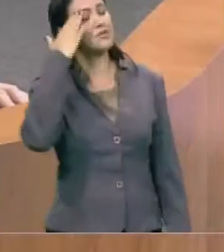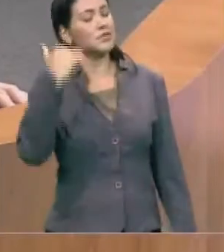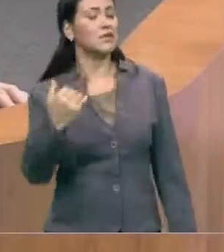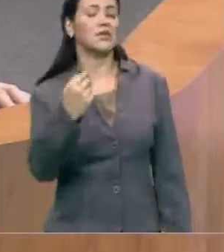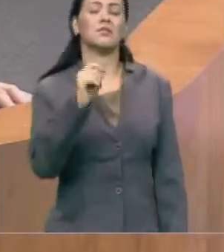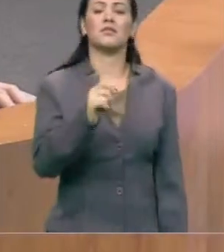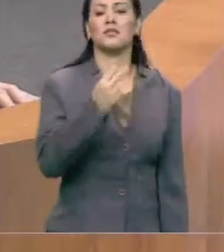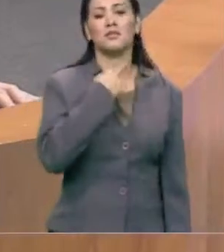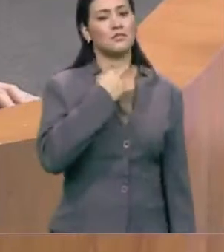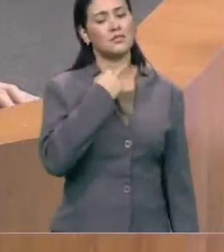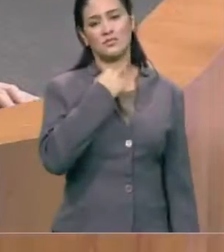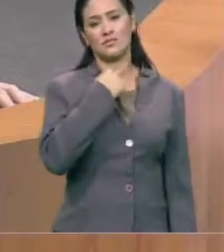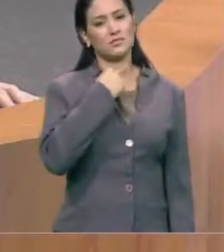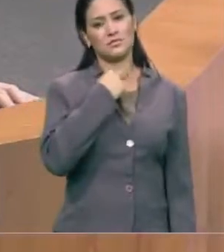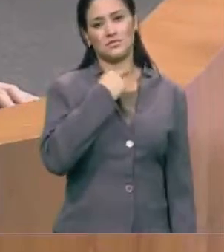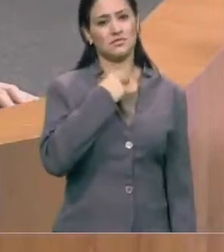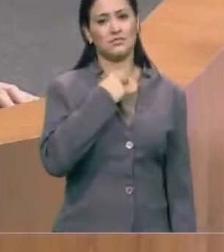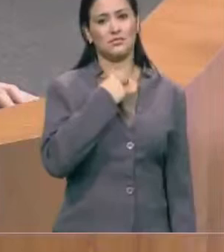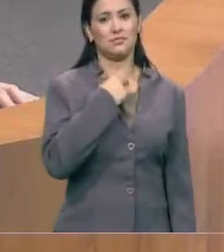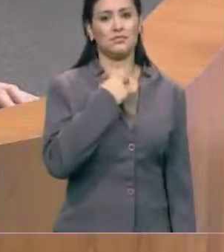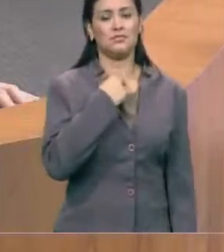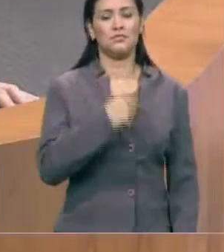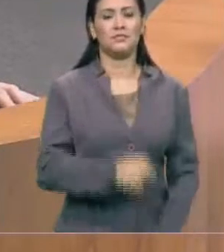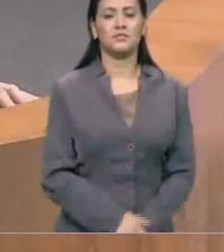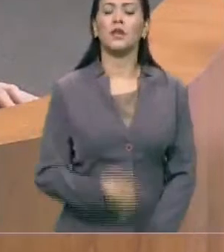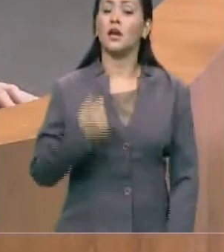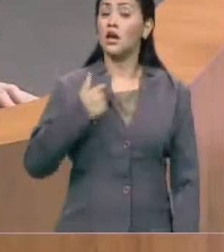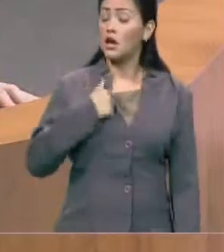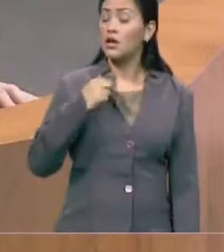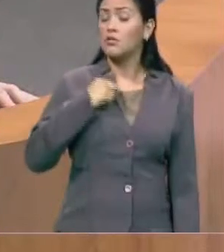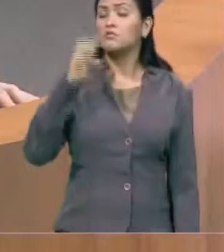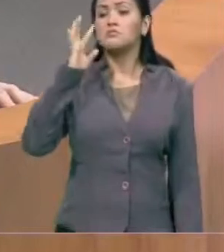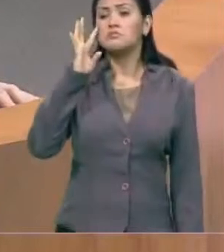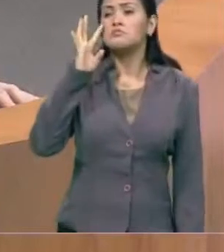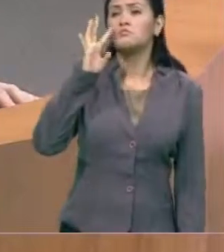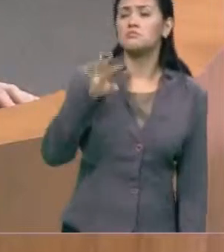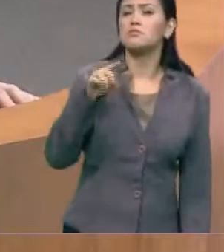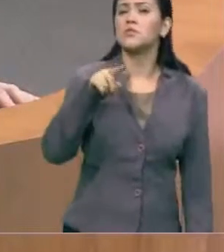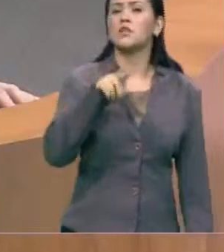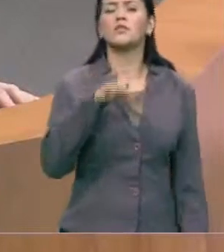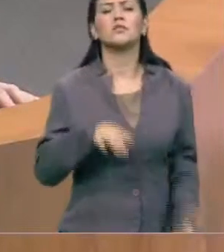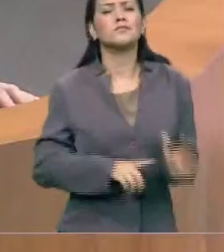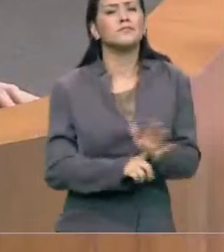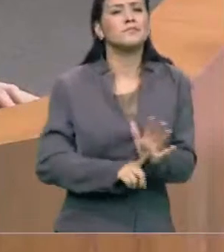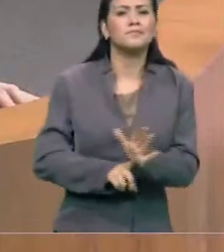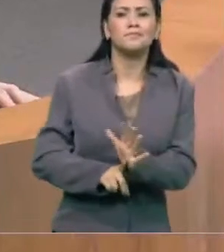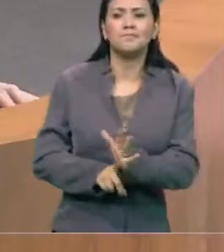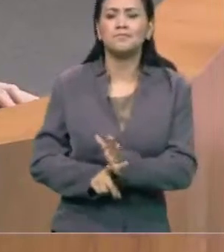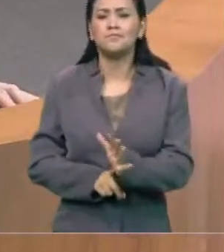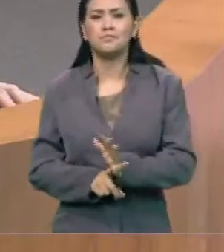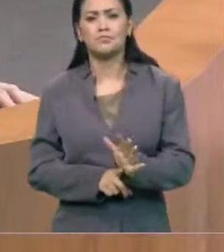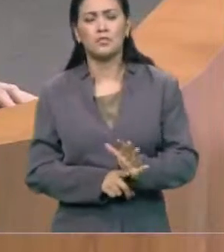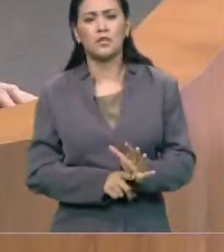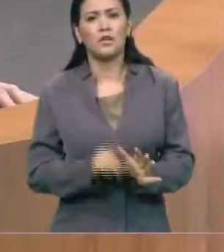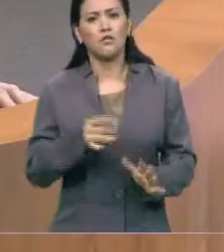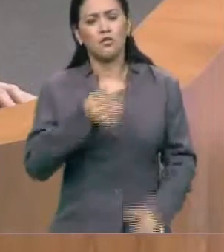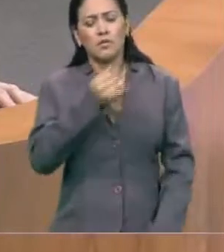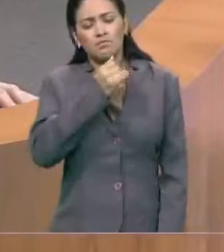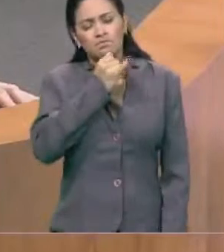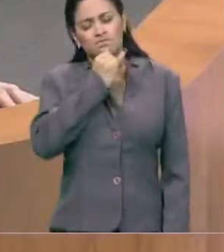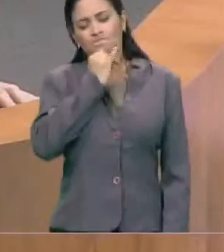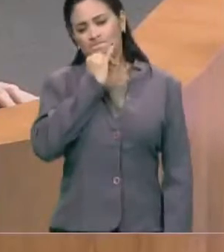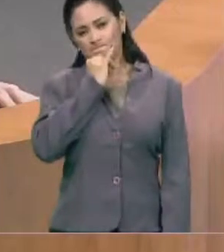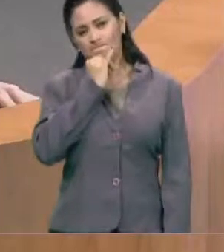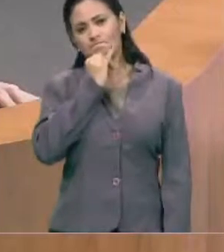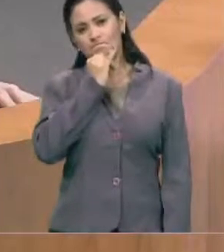Eu, na verdade, vi à disposição de Vossa Excelência lá em busca de informações e vi a sua decepção, porque